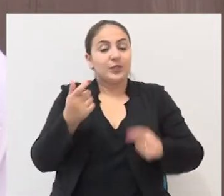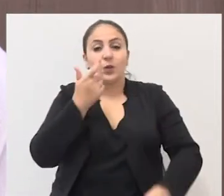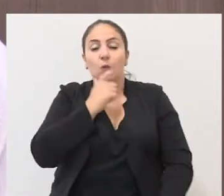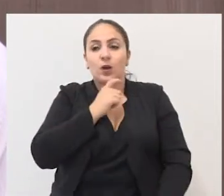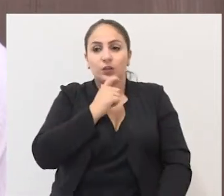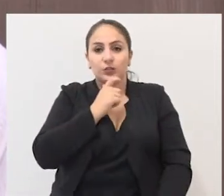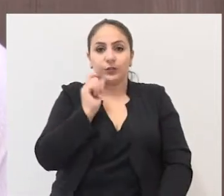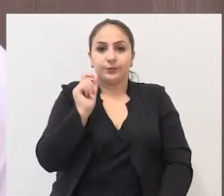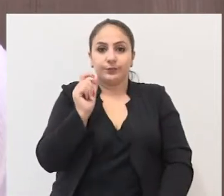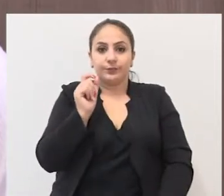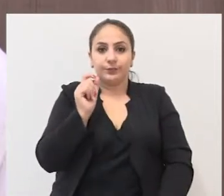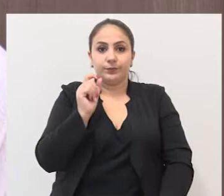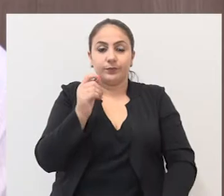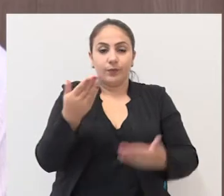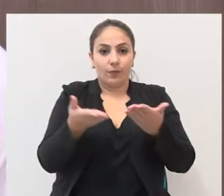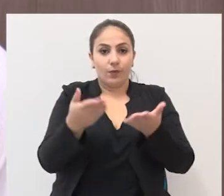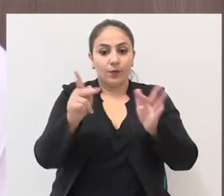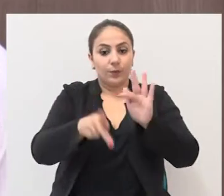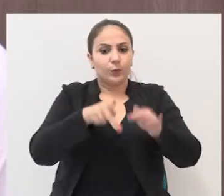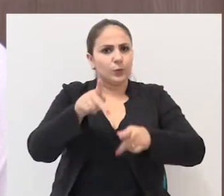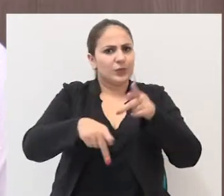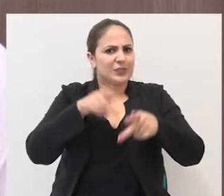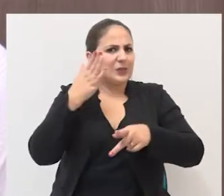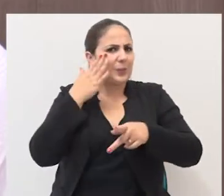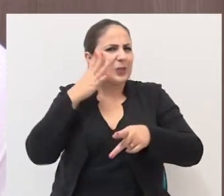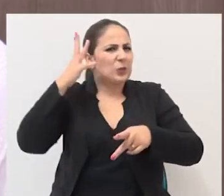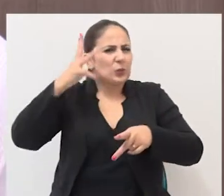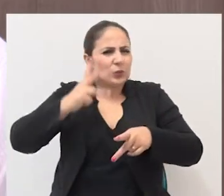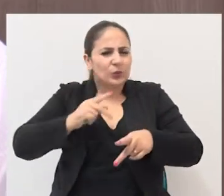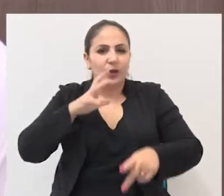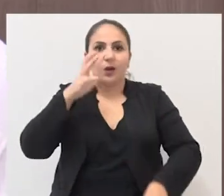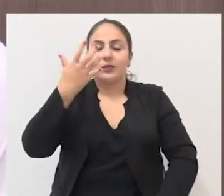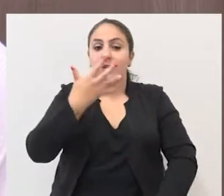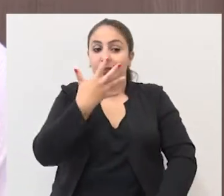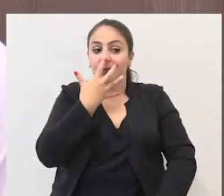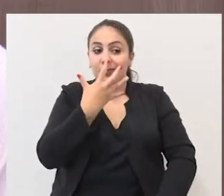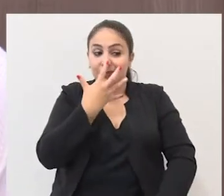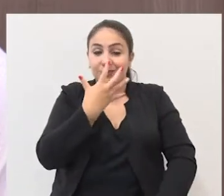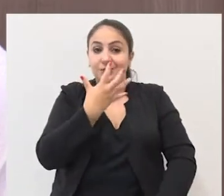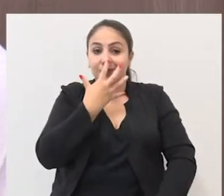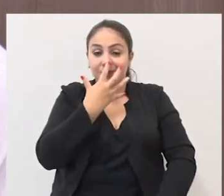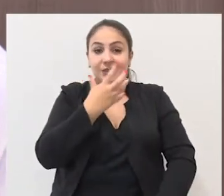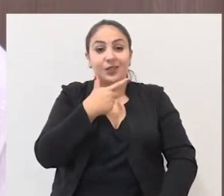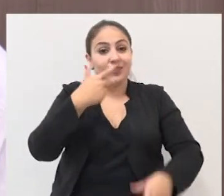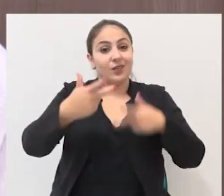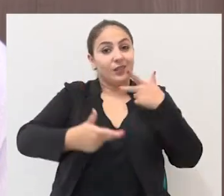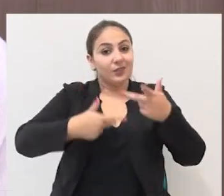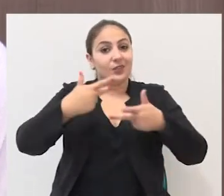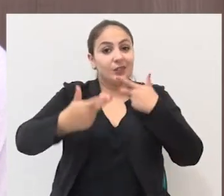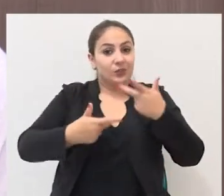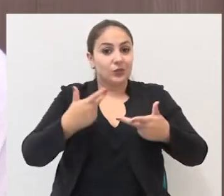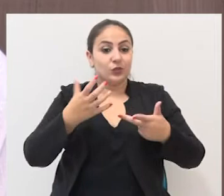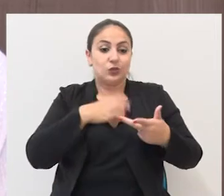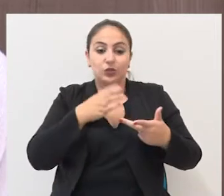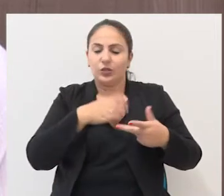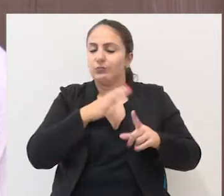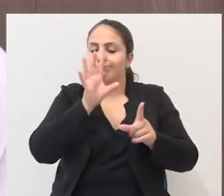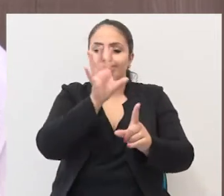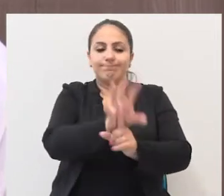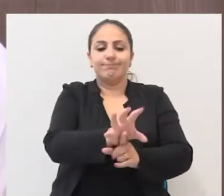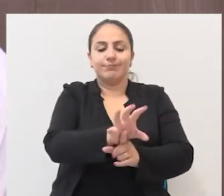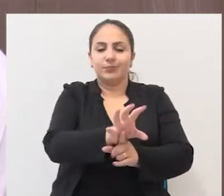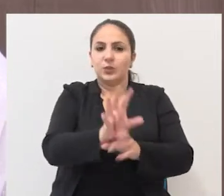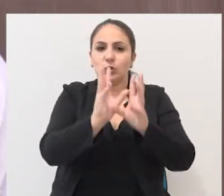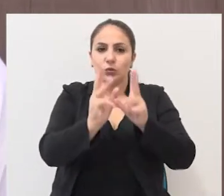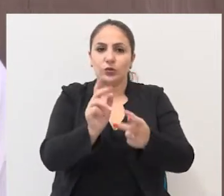visto que hoje a população, sabendo de tudo que está acontecendo, está surpresa até com isso, está se manifestando de uma forma